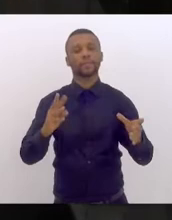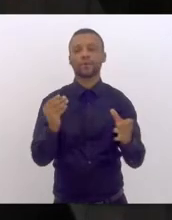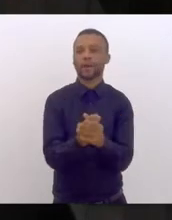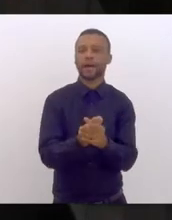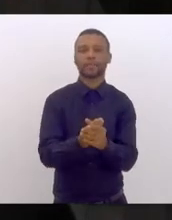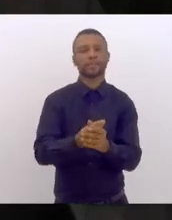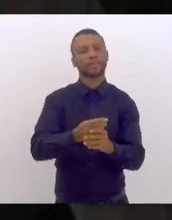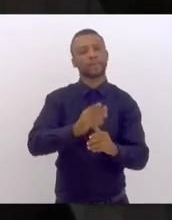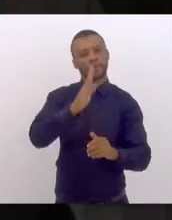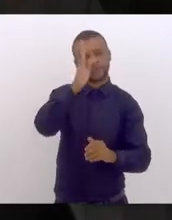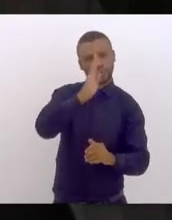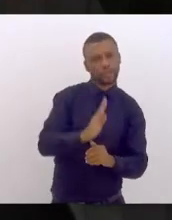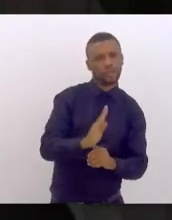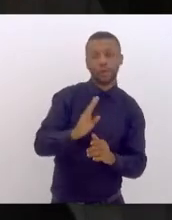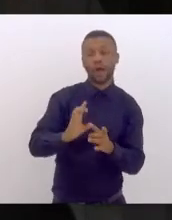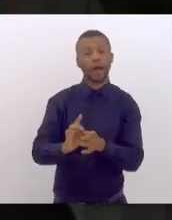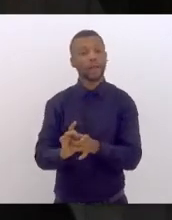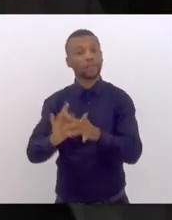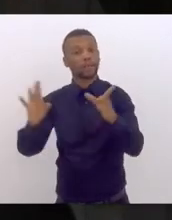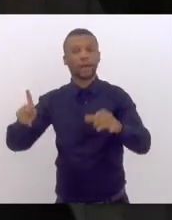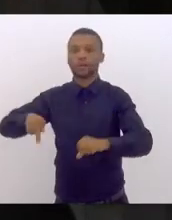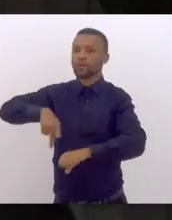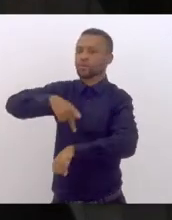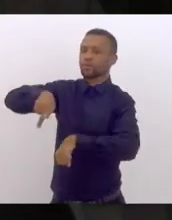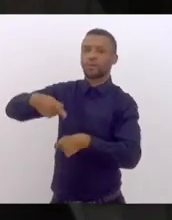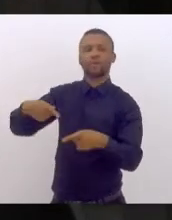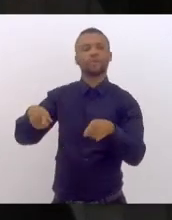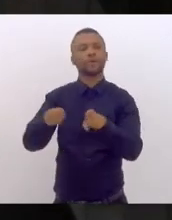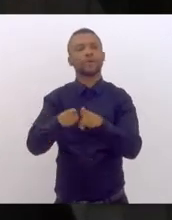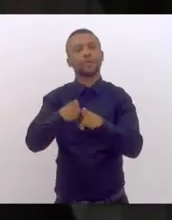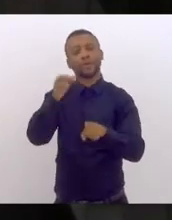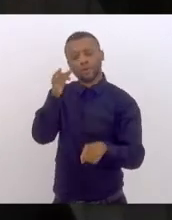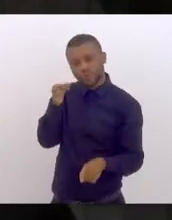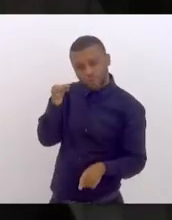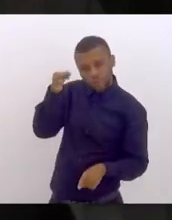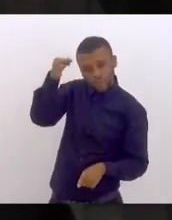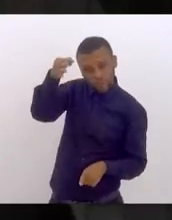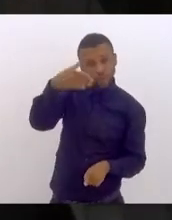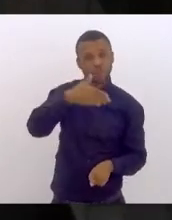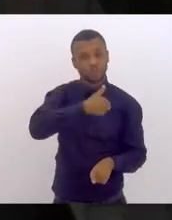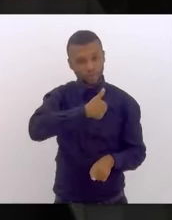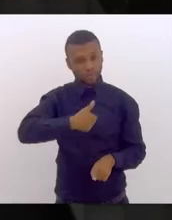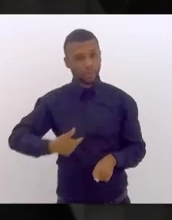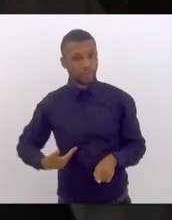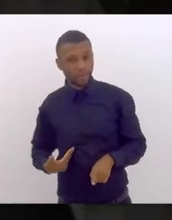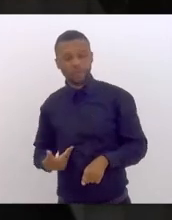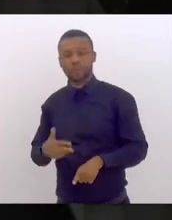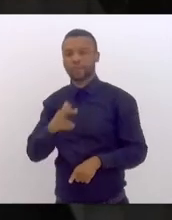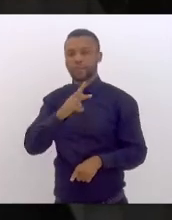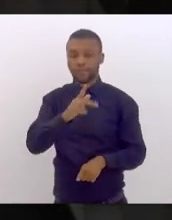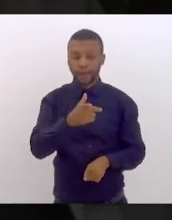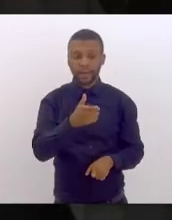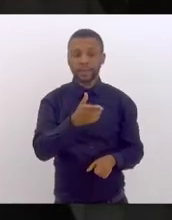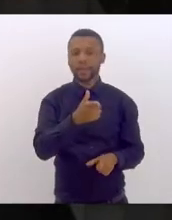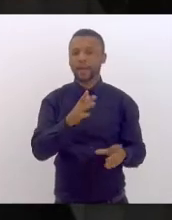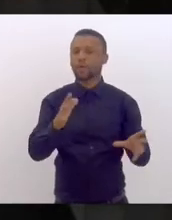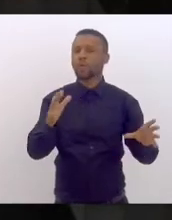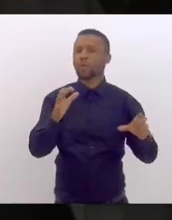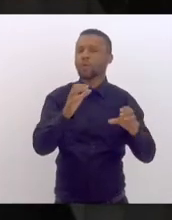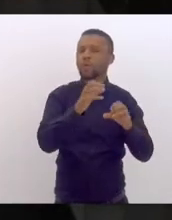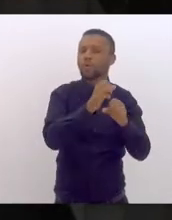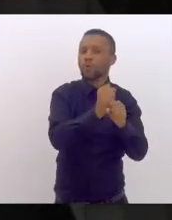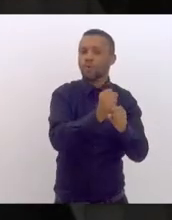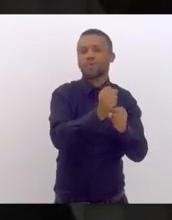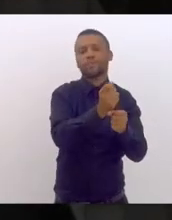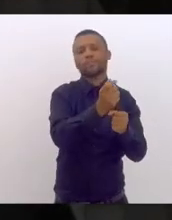e o tio futuros governantes que saíram das urnas nos próximos